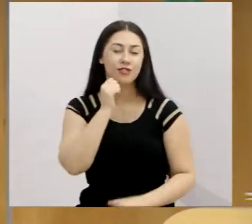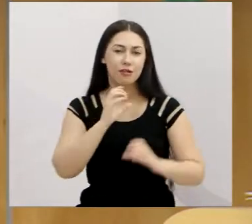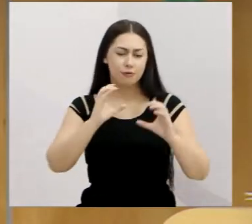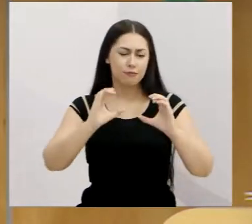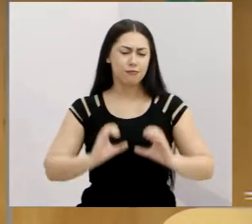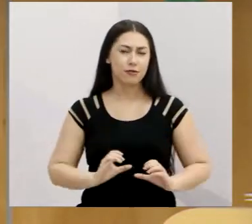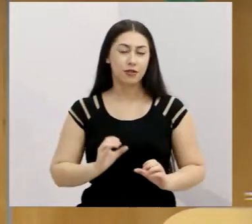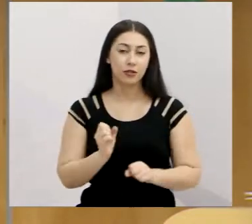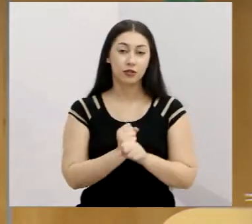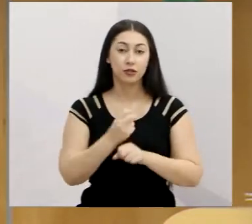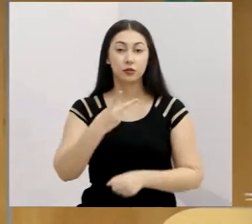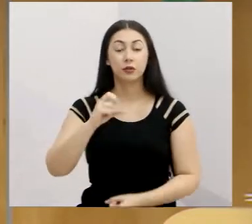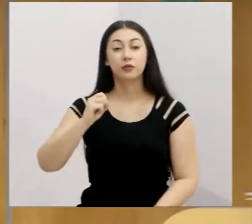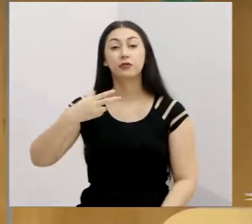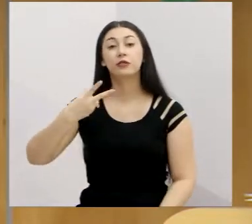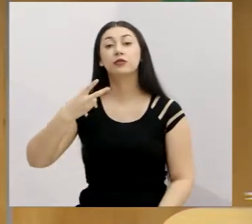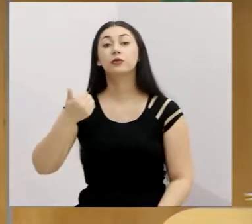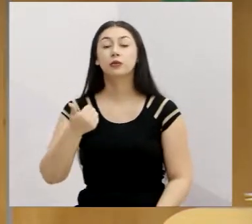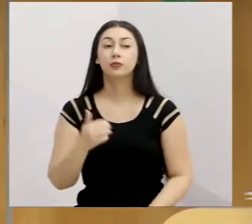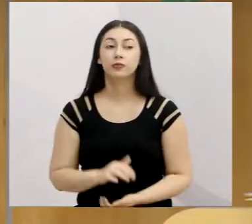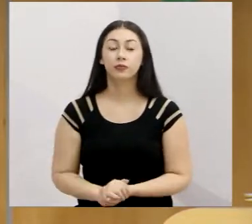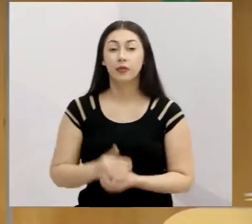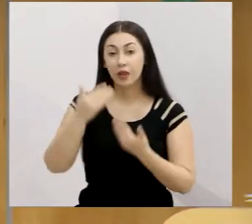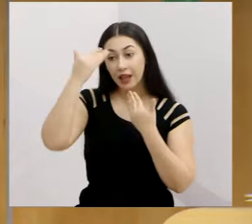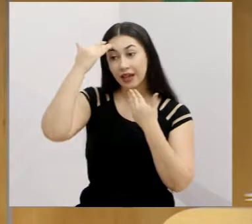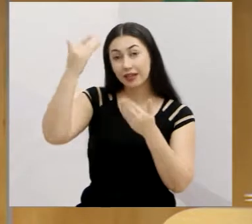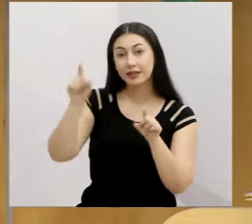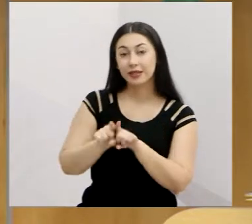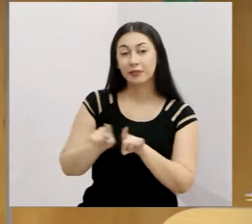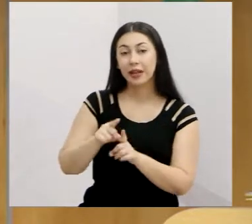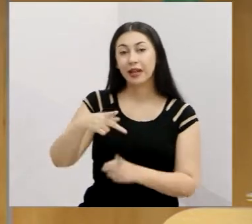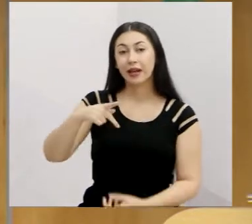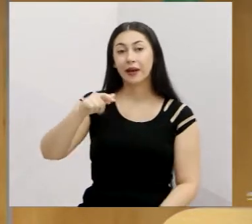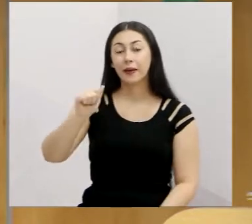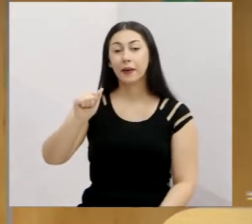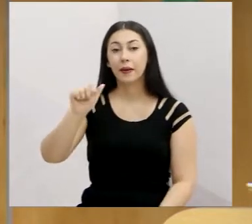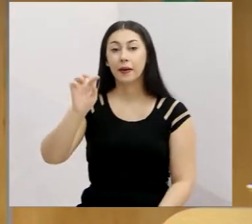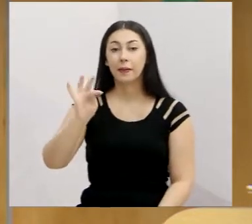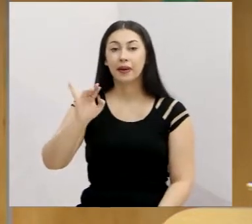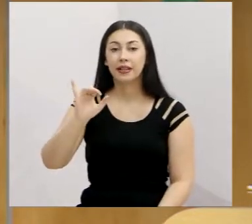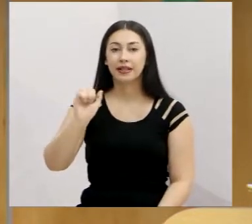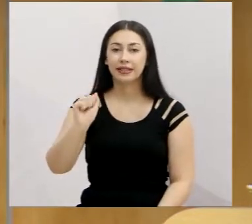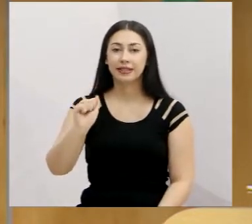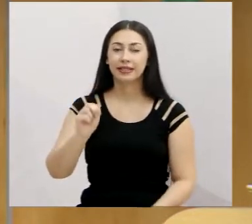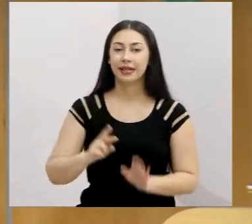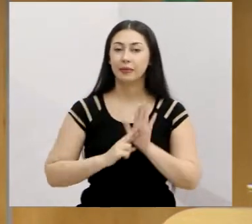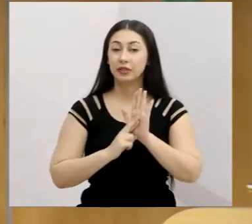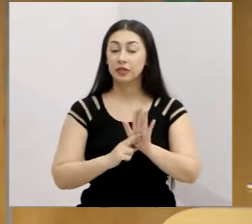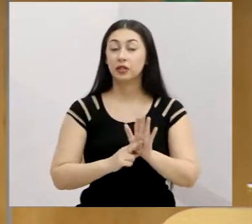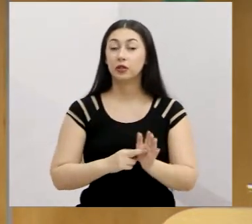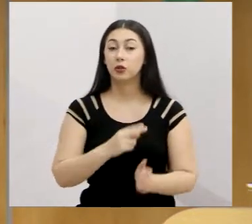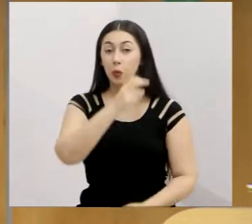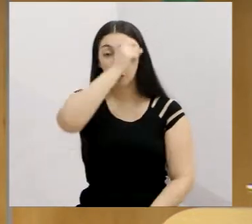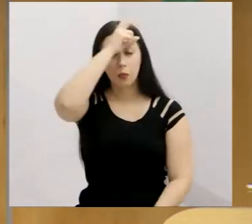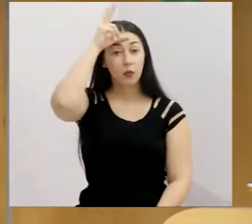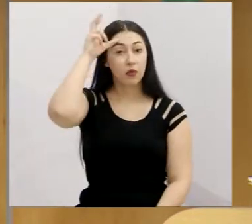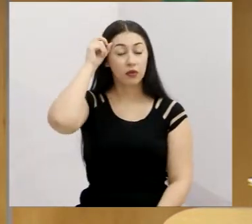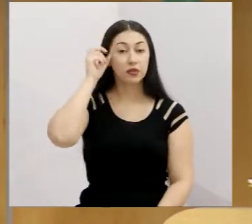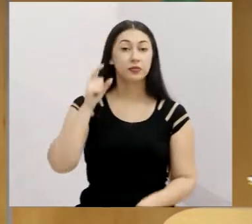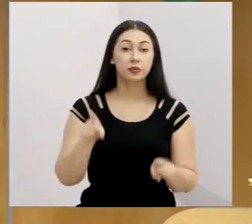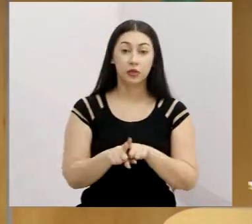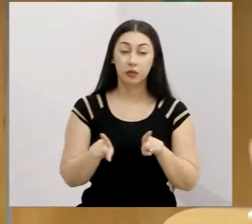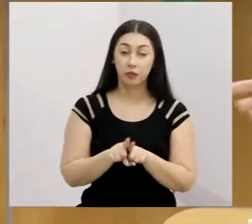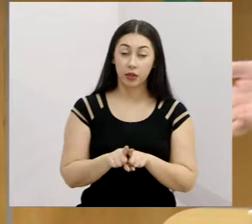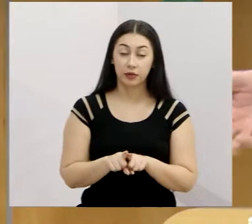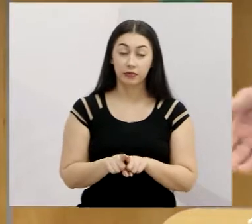agradecemos aqui a presença da chefe de gabinete do executivo Municipal Patrícia Juliana que está aqui representando nosso prefeito izaías José de Santana e